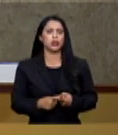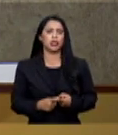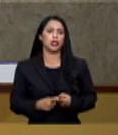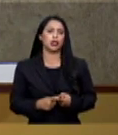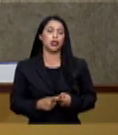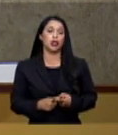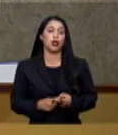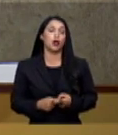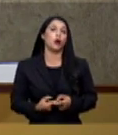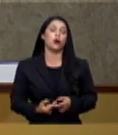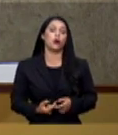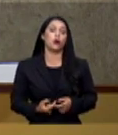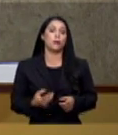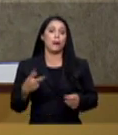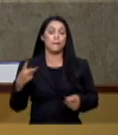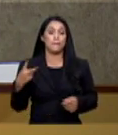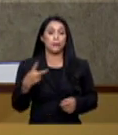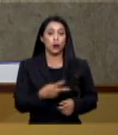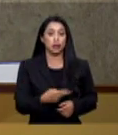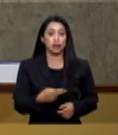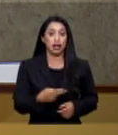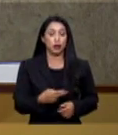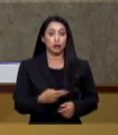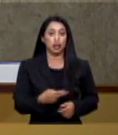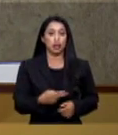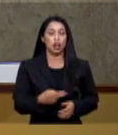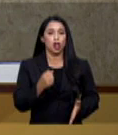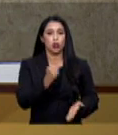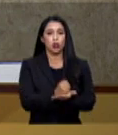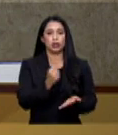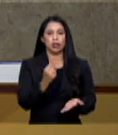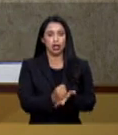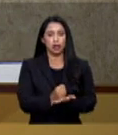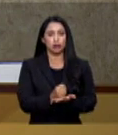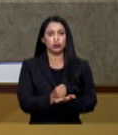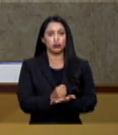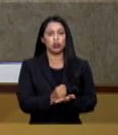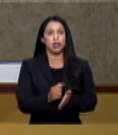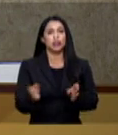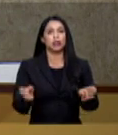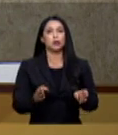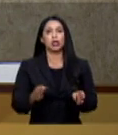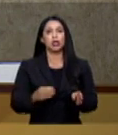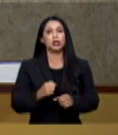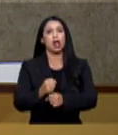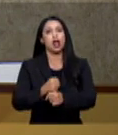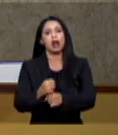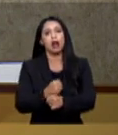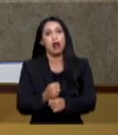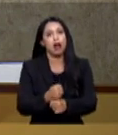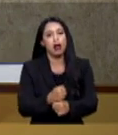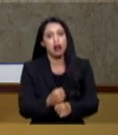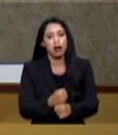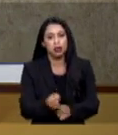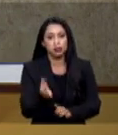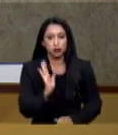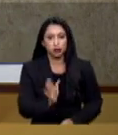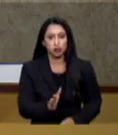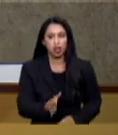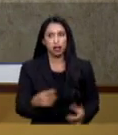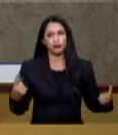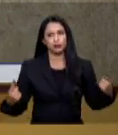de podar esse excesso de uma contratação temporária já tem tantos anos, de declarar